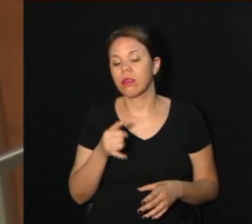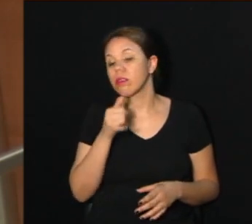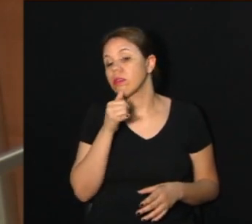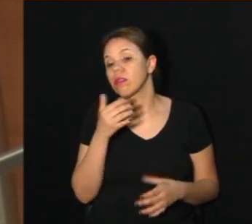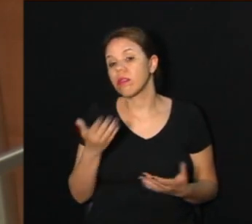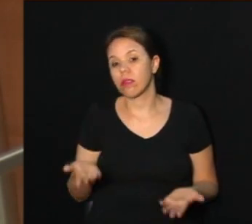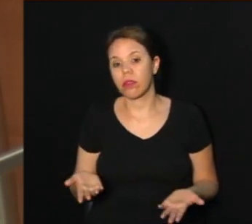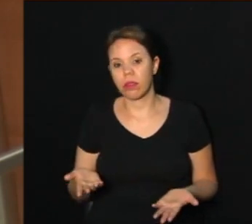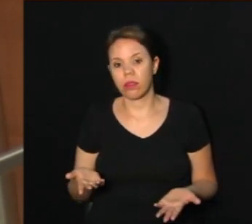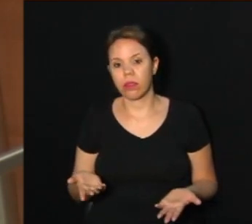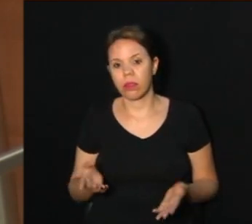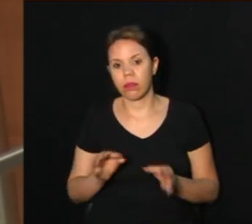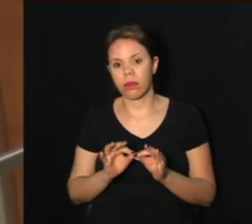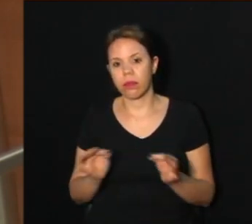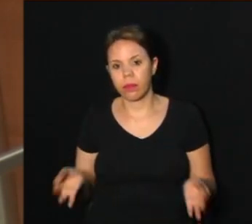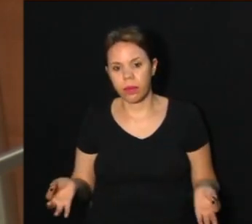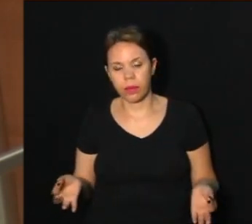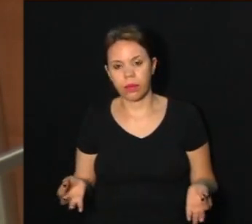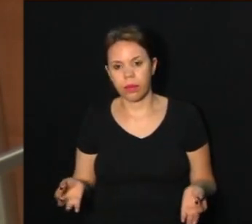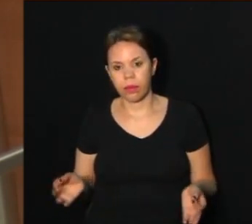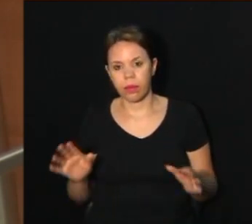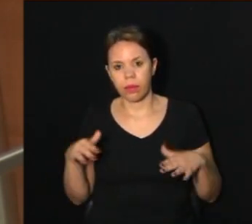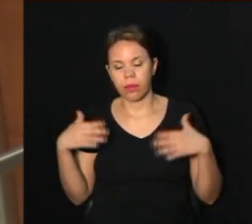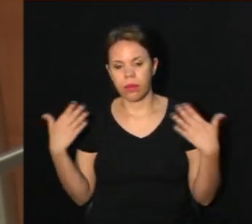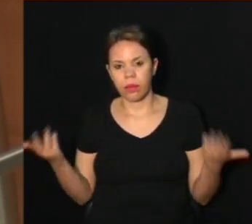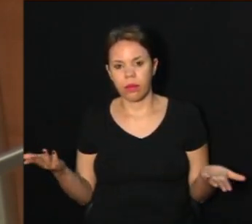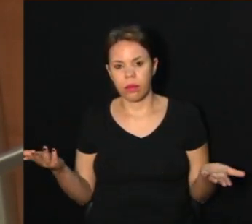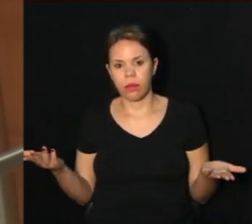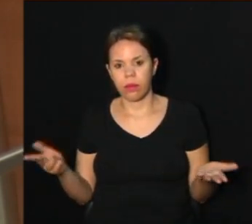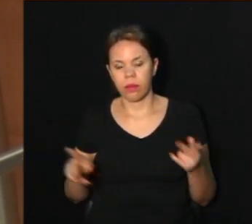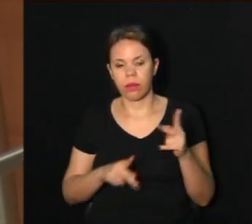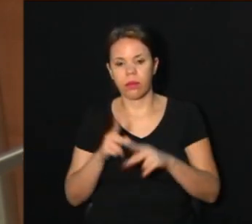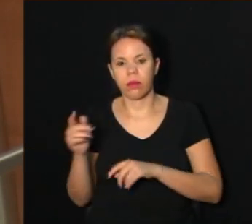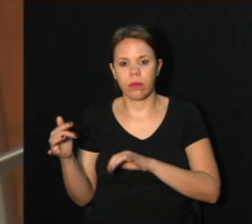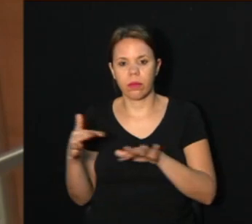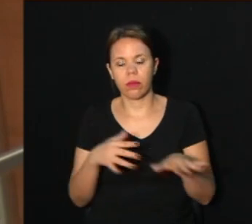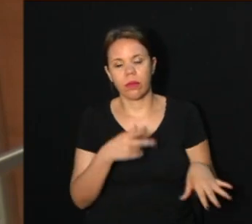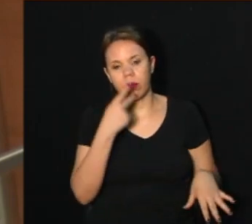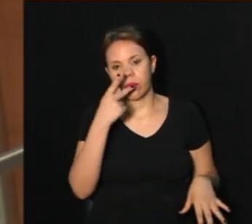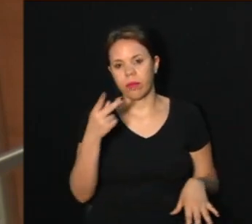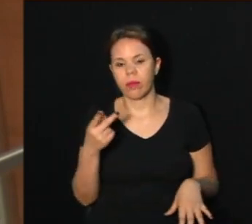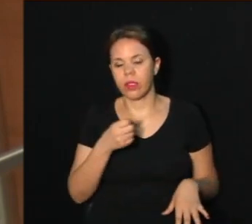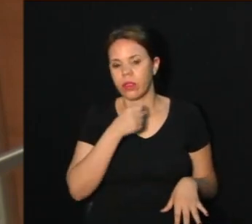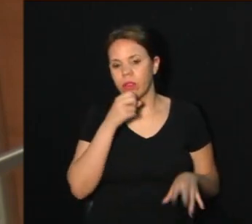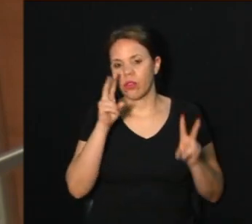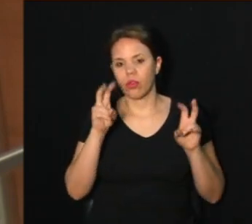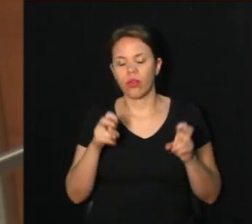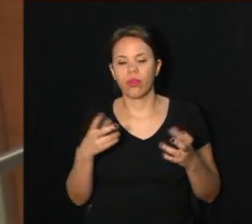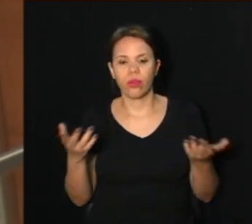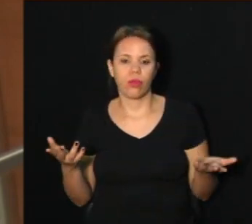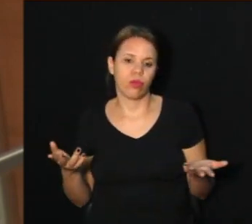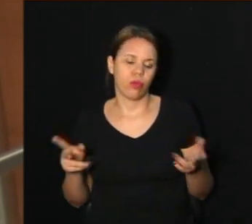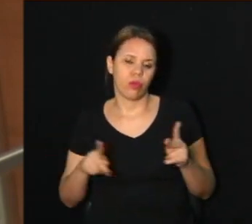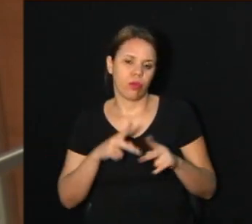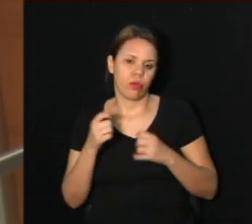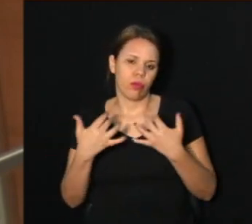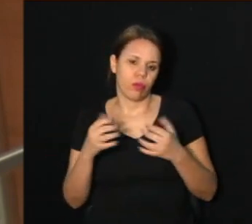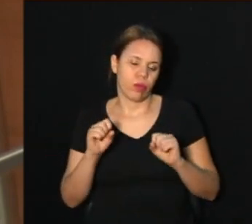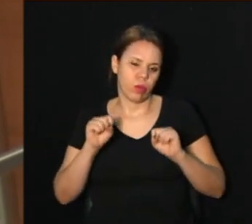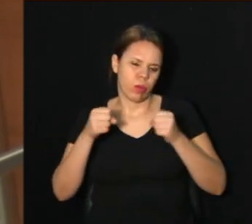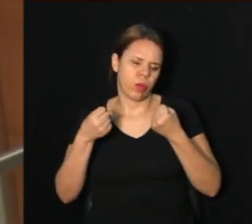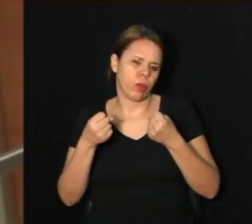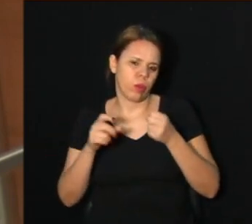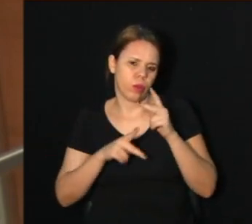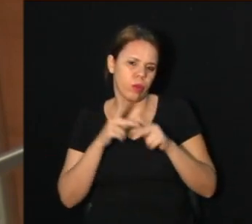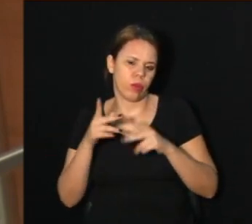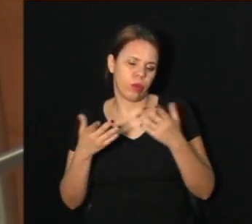disso, assim, simples, é quando as pessoas vêm aqui falar com relação à população, a defender a população,